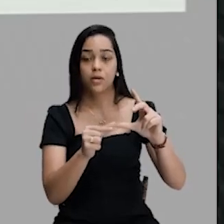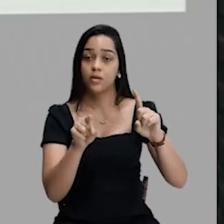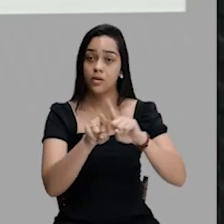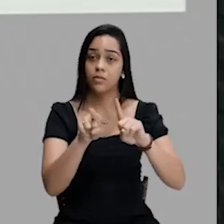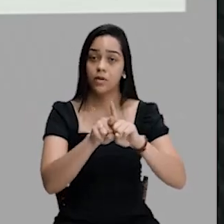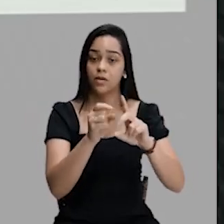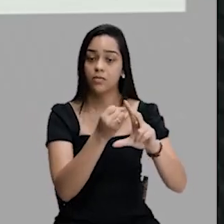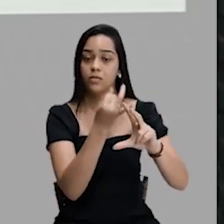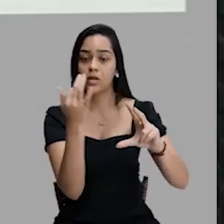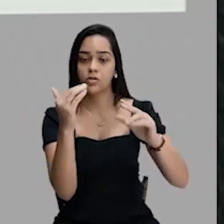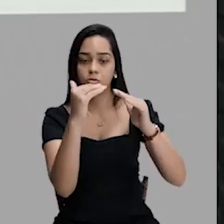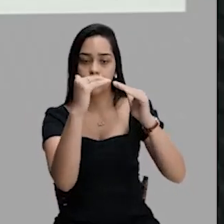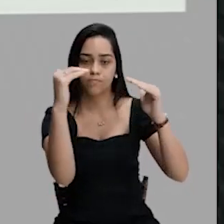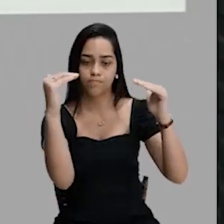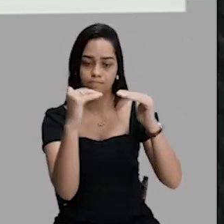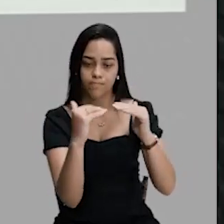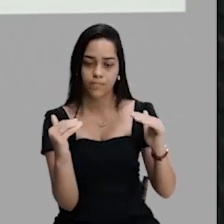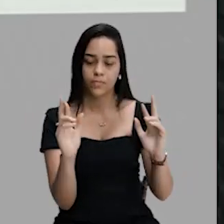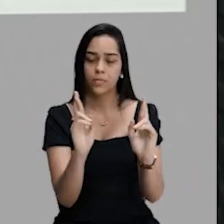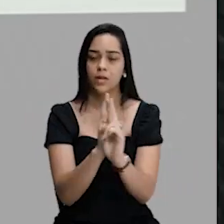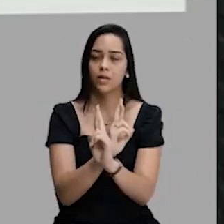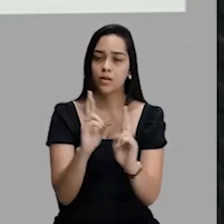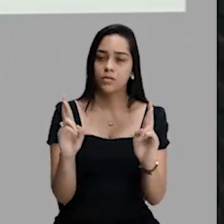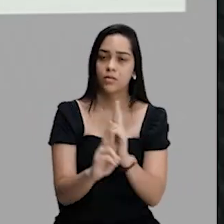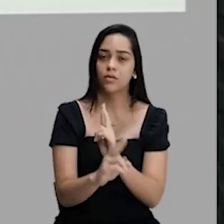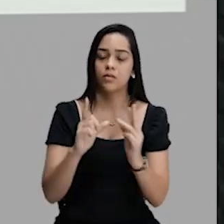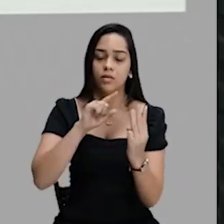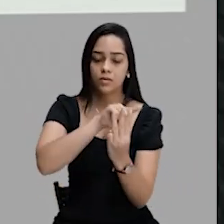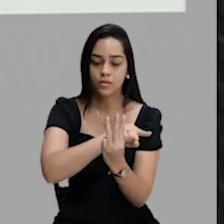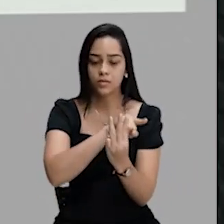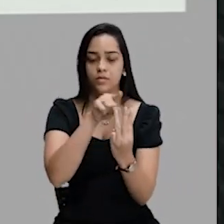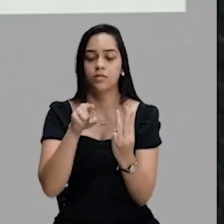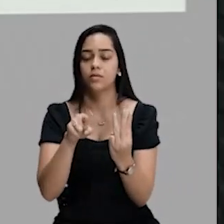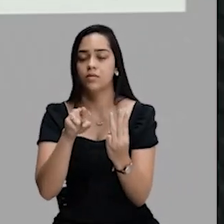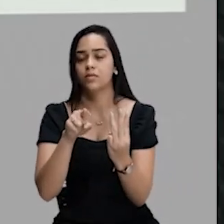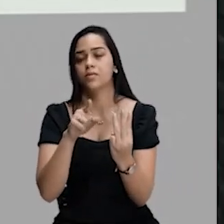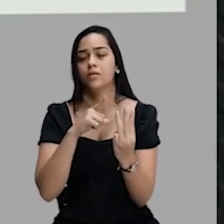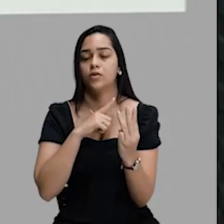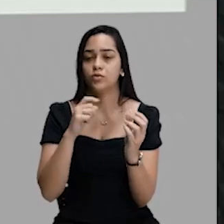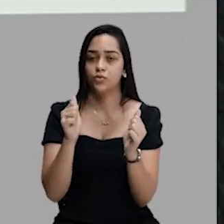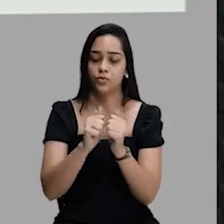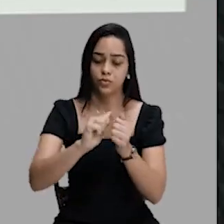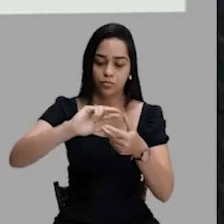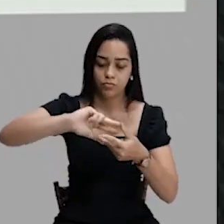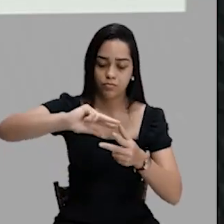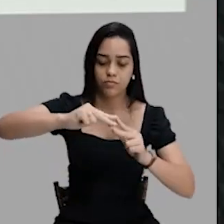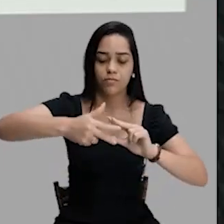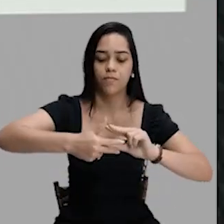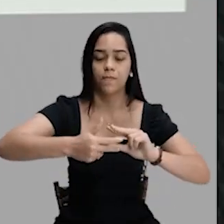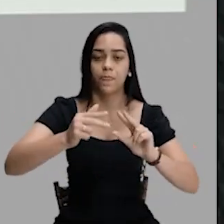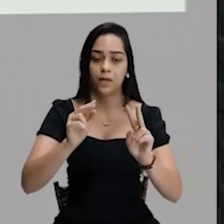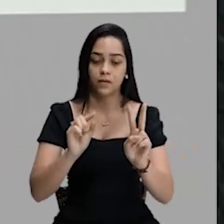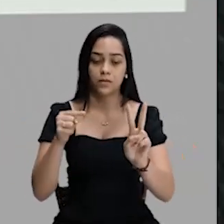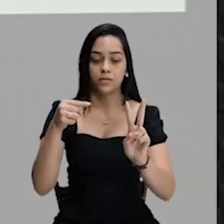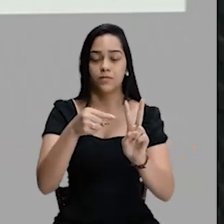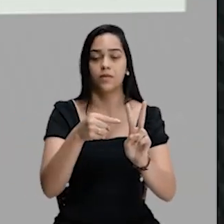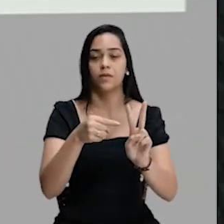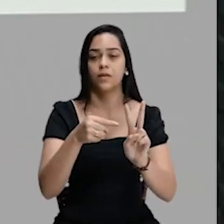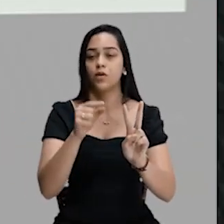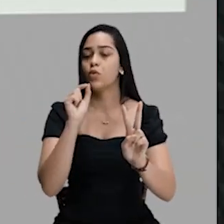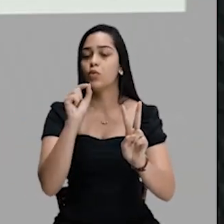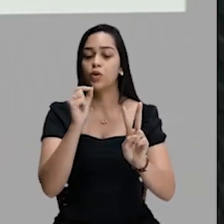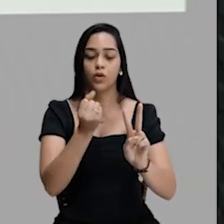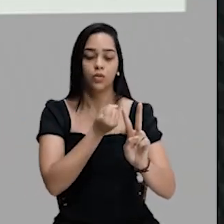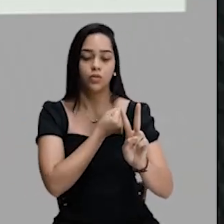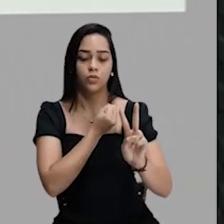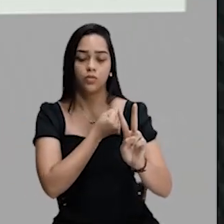faces. Certo? Então, relaciona esses três elementos que compõem o poliedro. Então, esse V aqui é o número